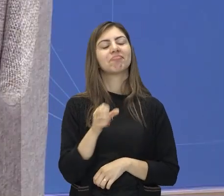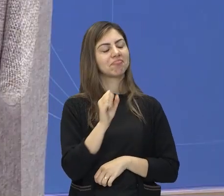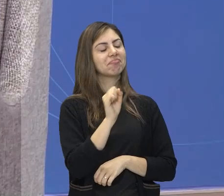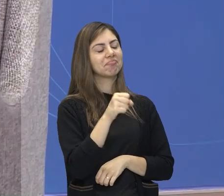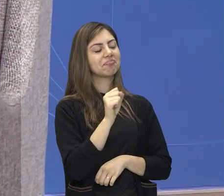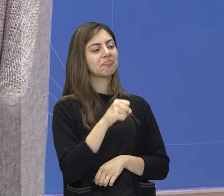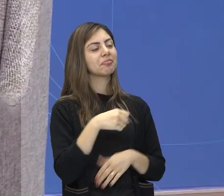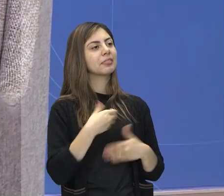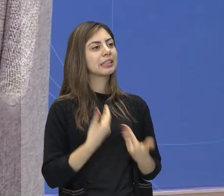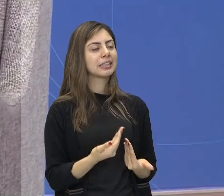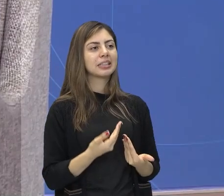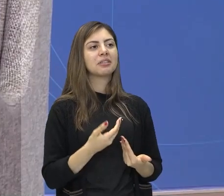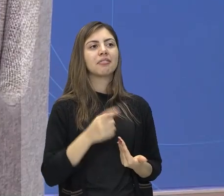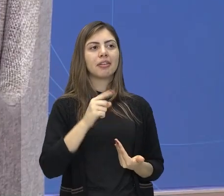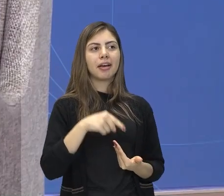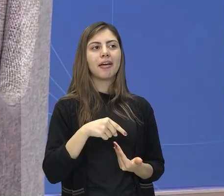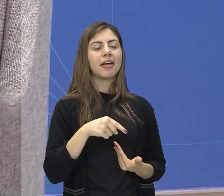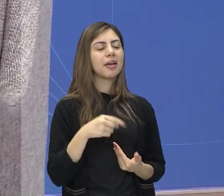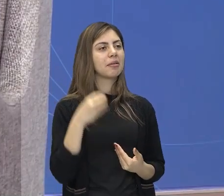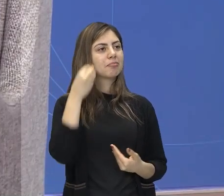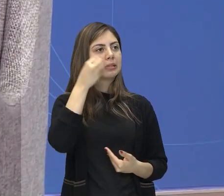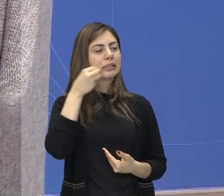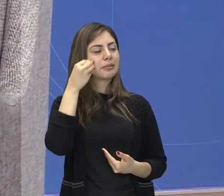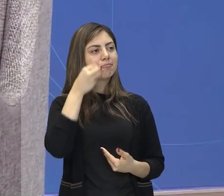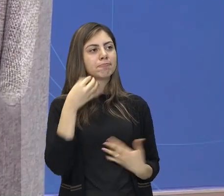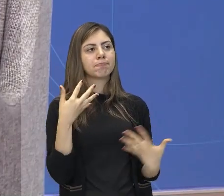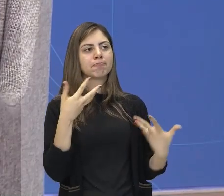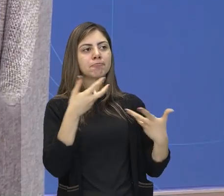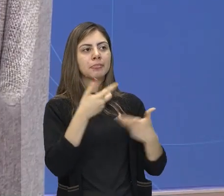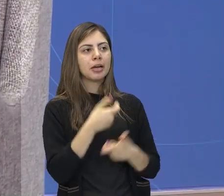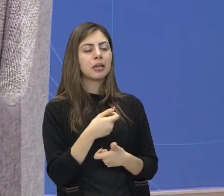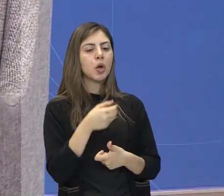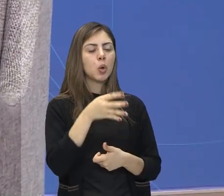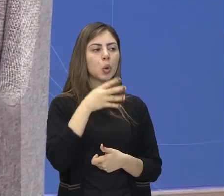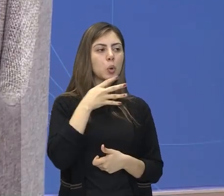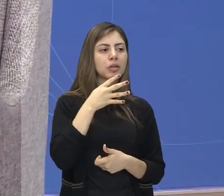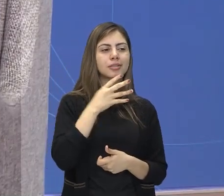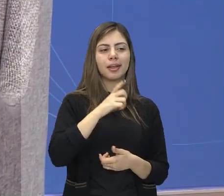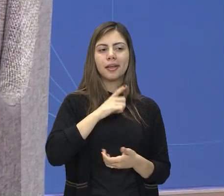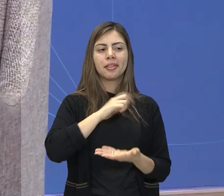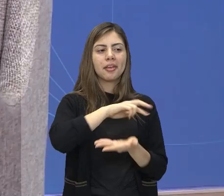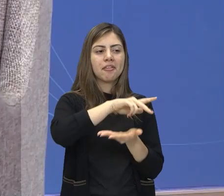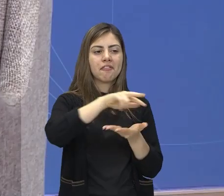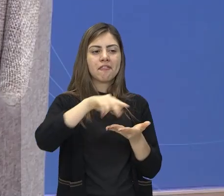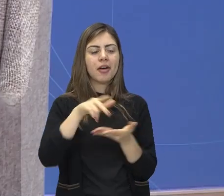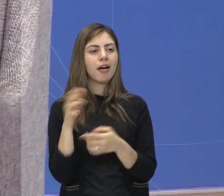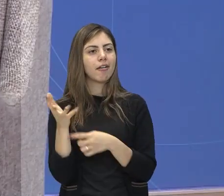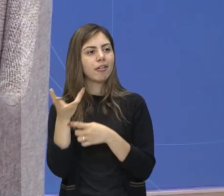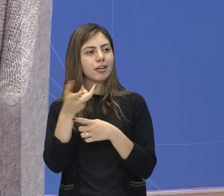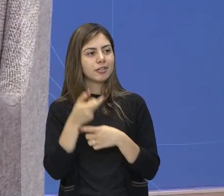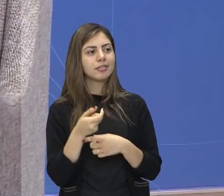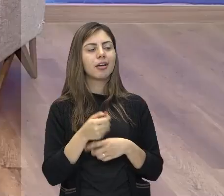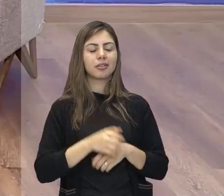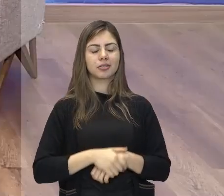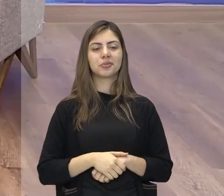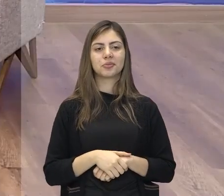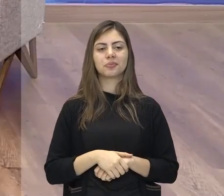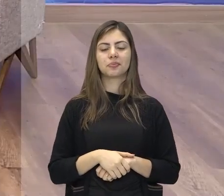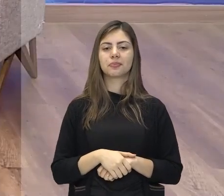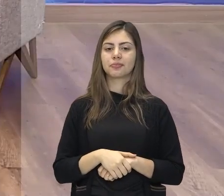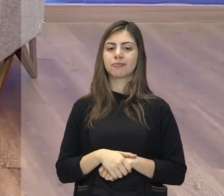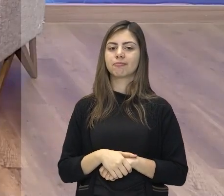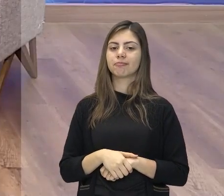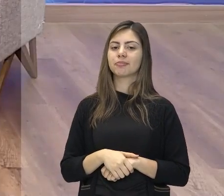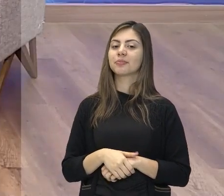Foi, assim, uma experiência única e de conhecer essa diversidade, né, de arte e de artista também. E para